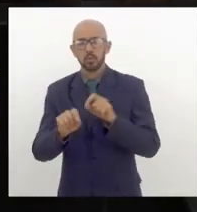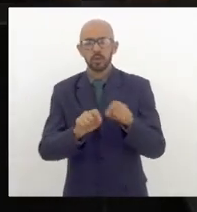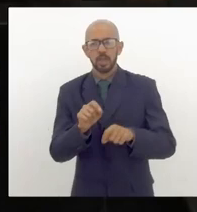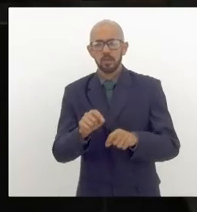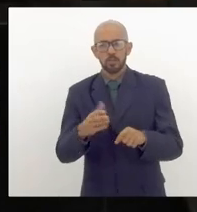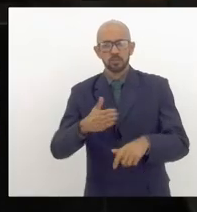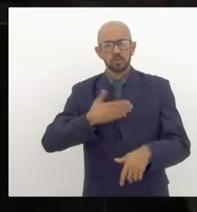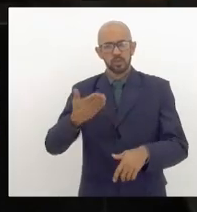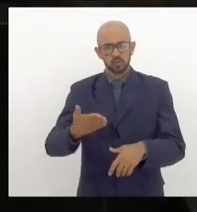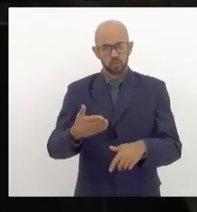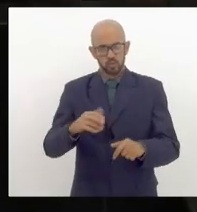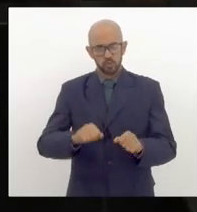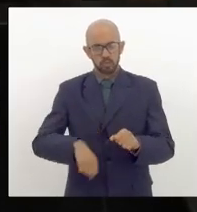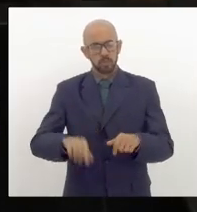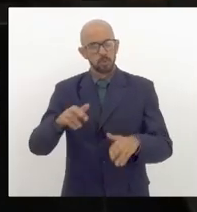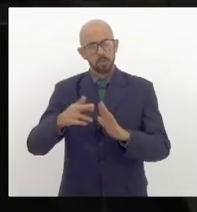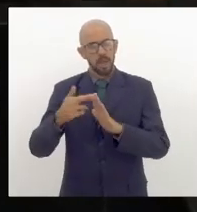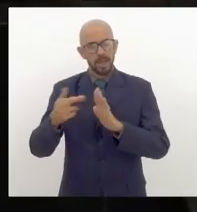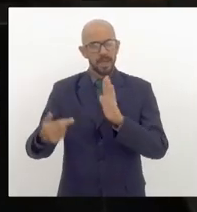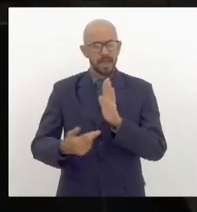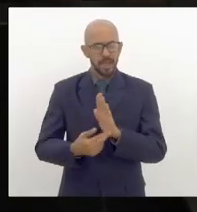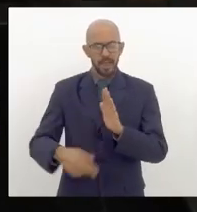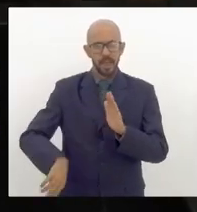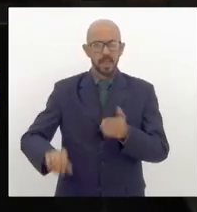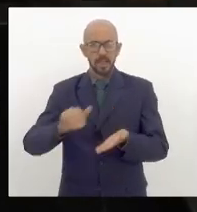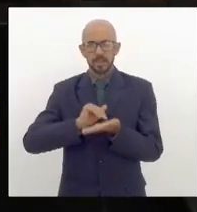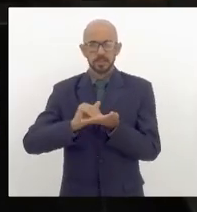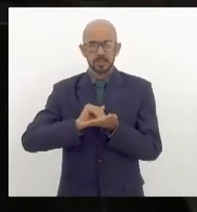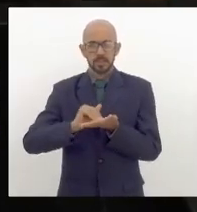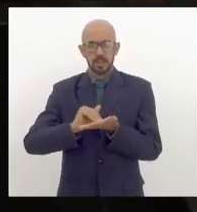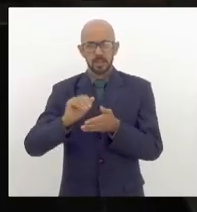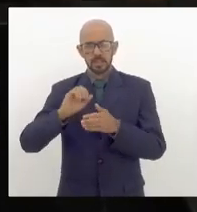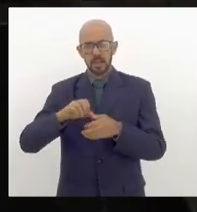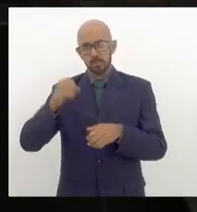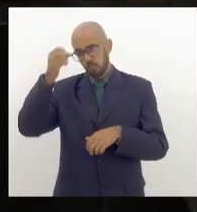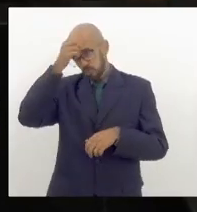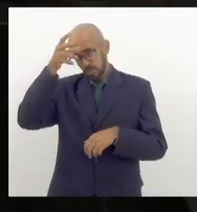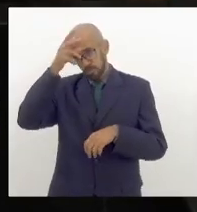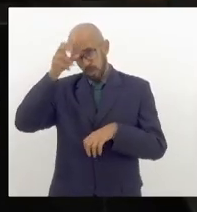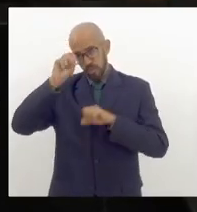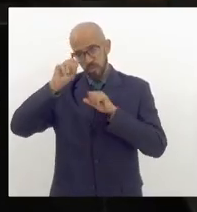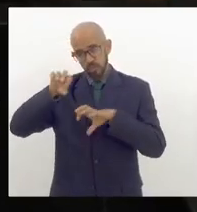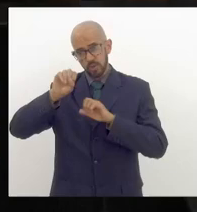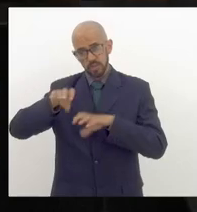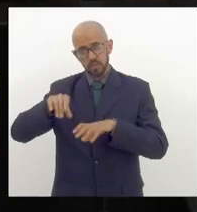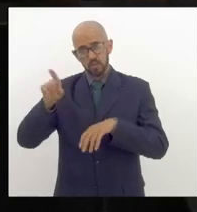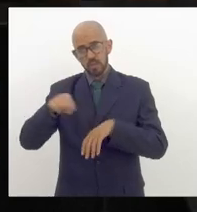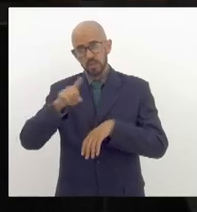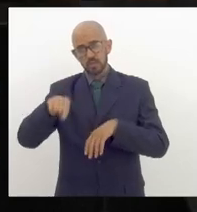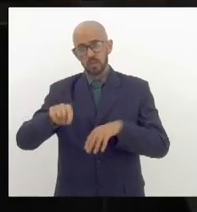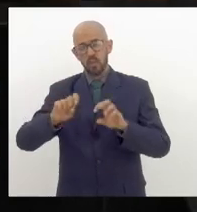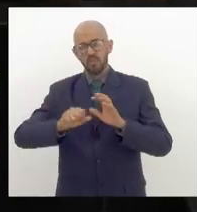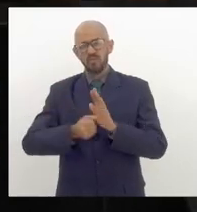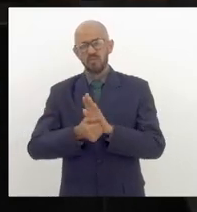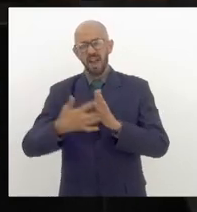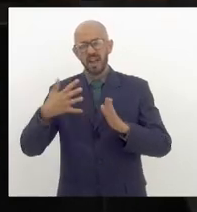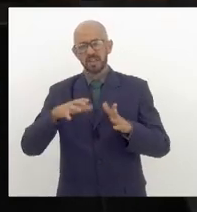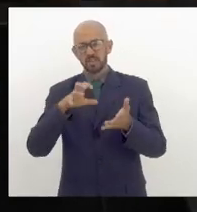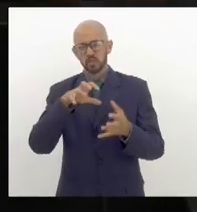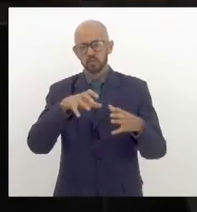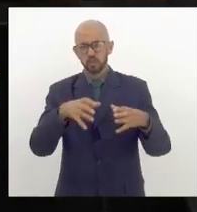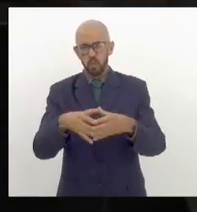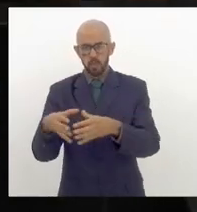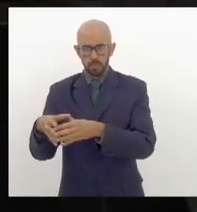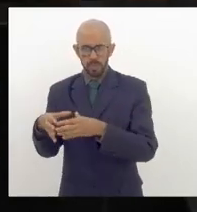por uma diretriz da Secretaria Municipal de Educação de Duas Barras que que suprimiu várias turmas fez uma modificação